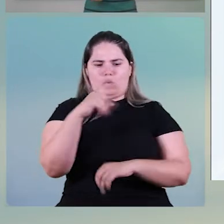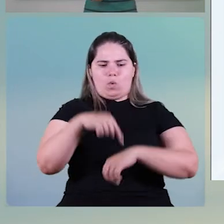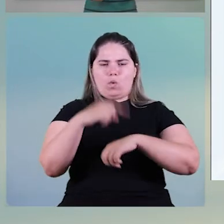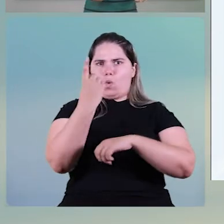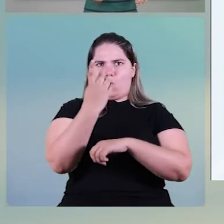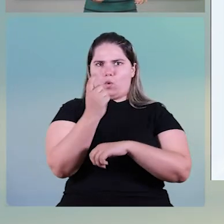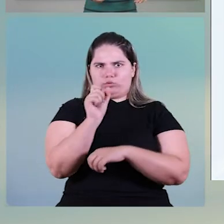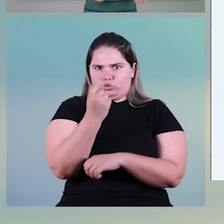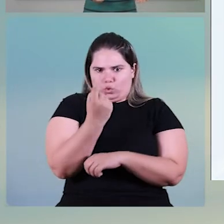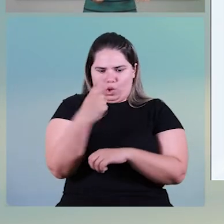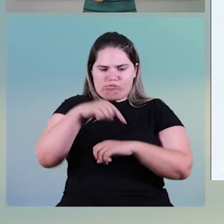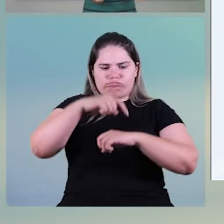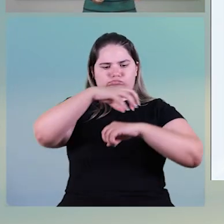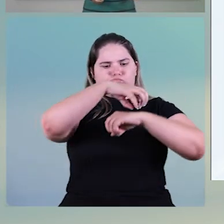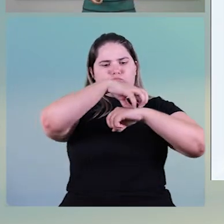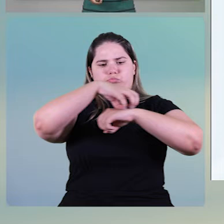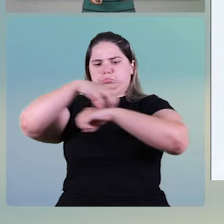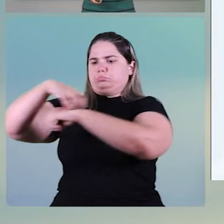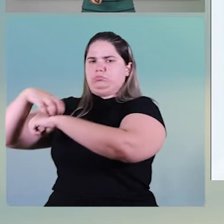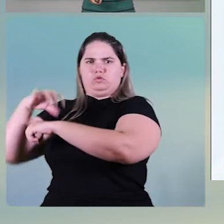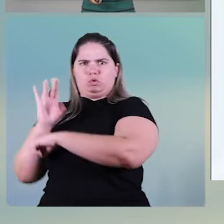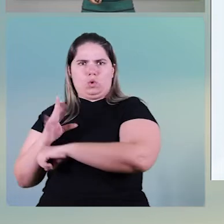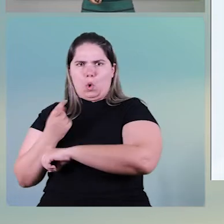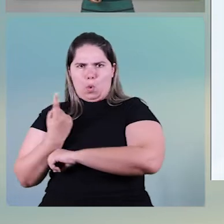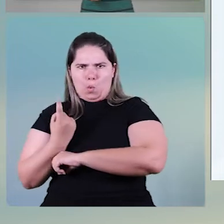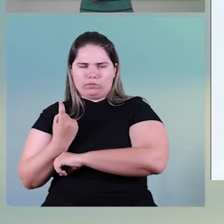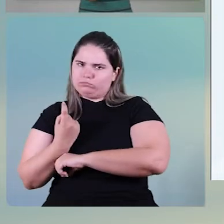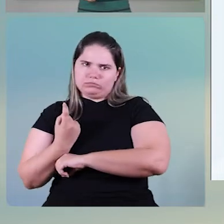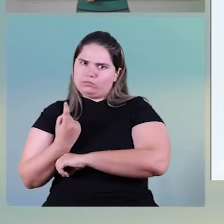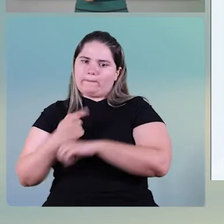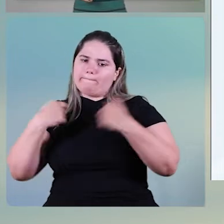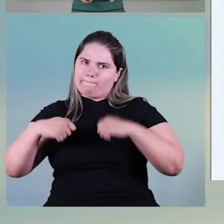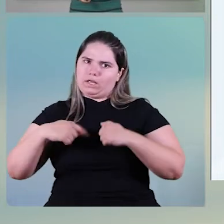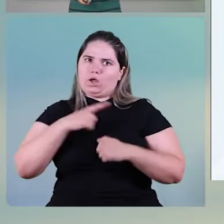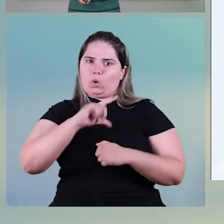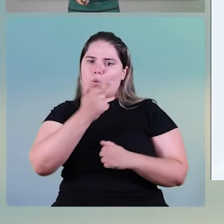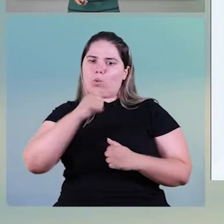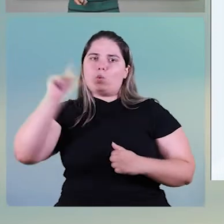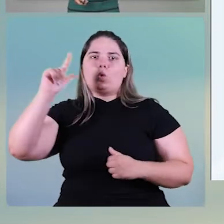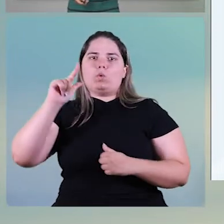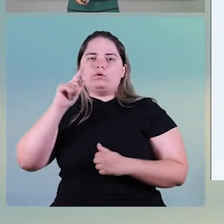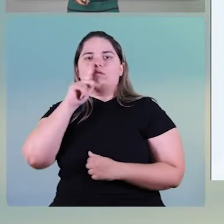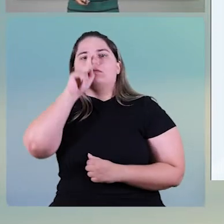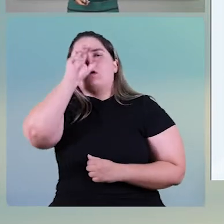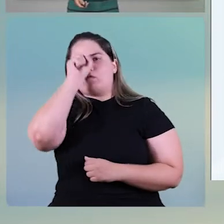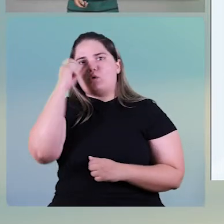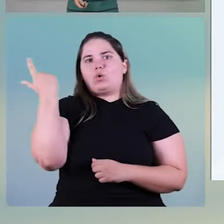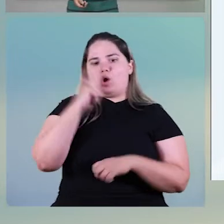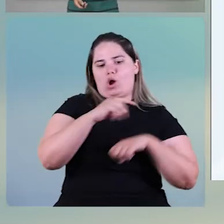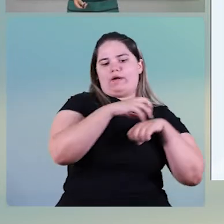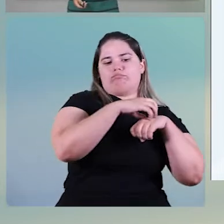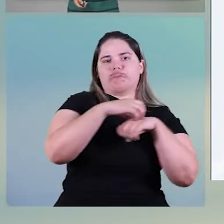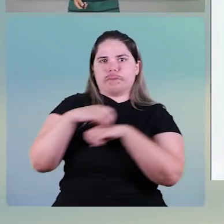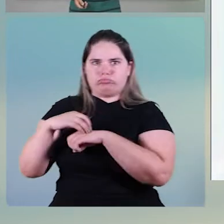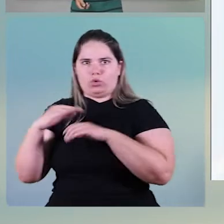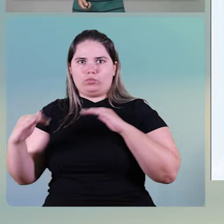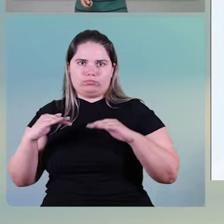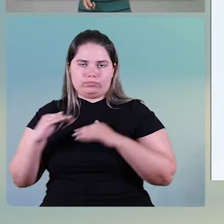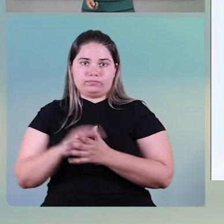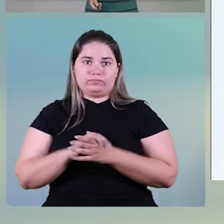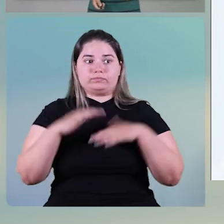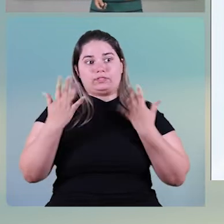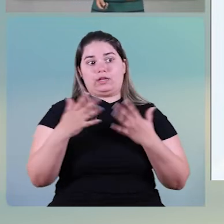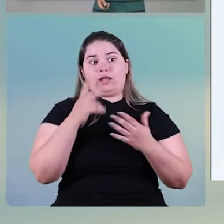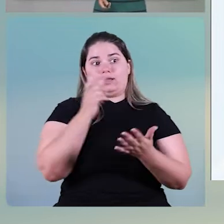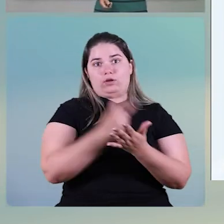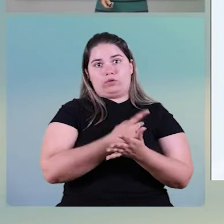mais uma força no sentido de colocá-la em movimento. Então nós estamos vendo que essa caixa vai ficar em repouso. Logo, a força resultante é